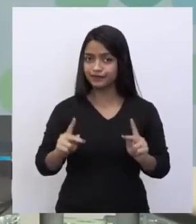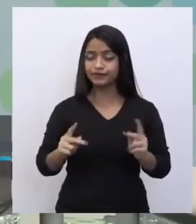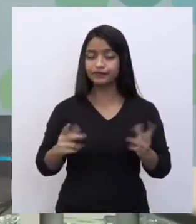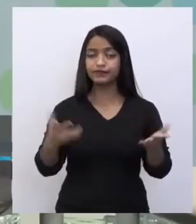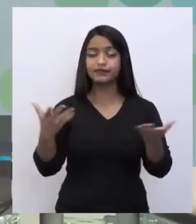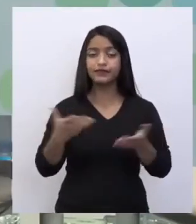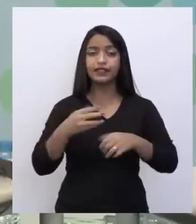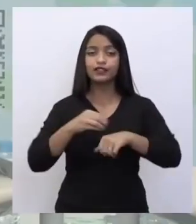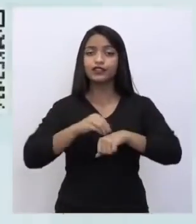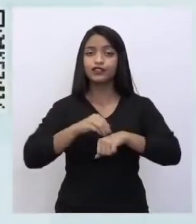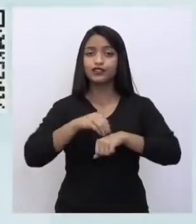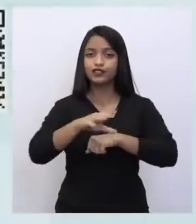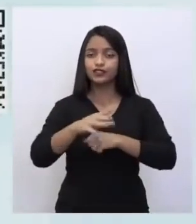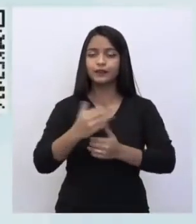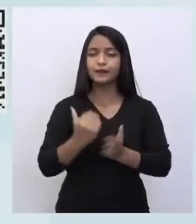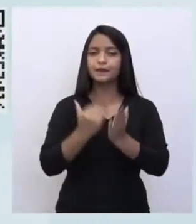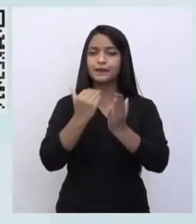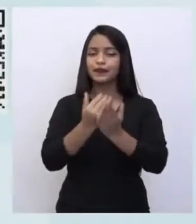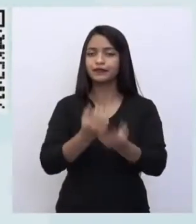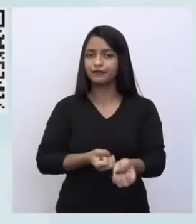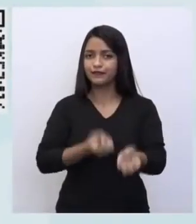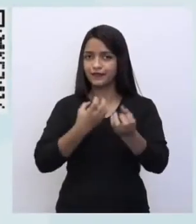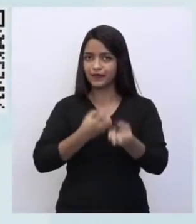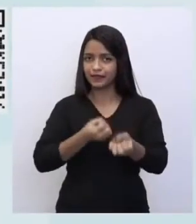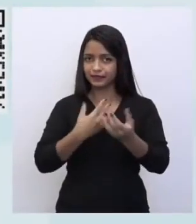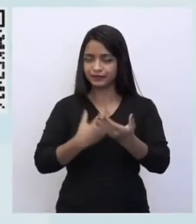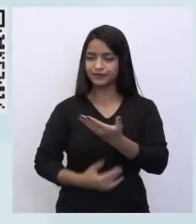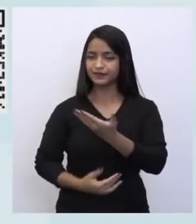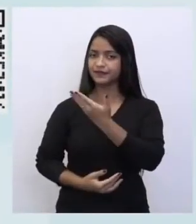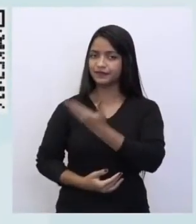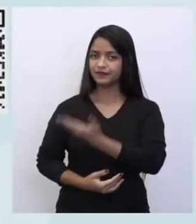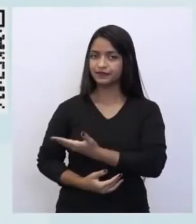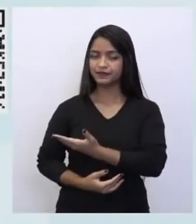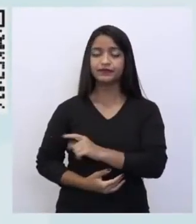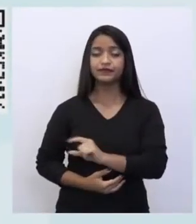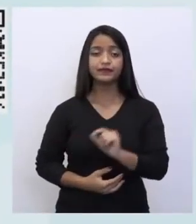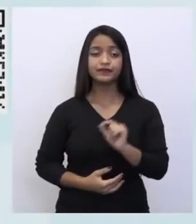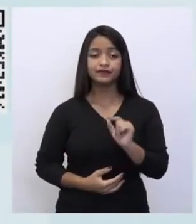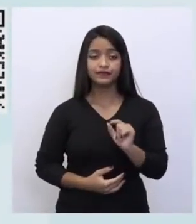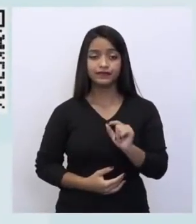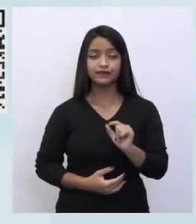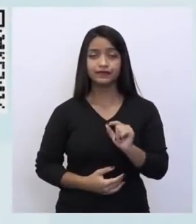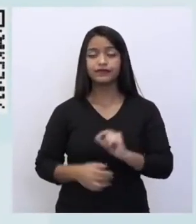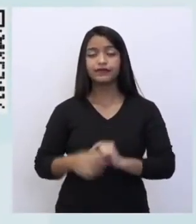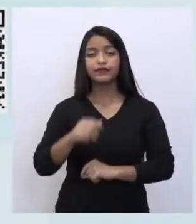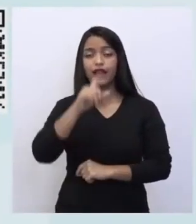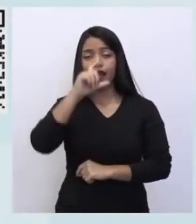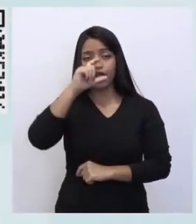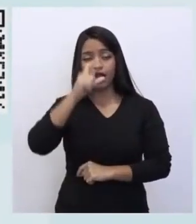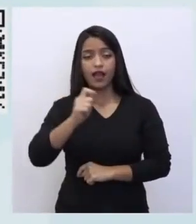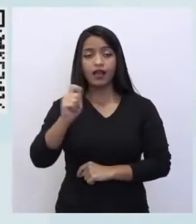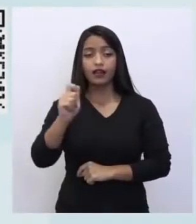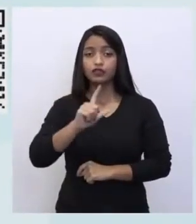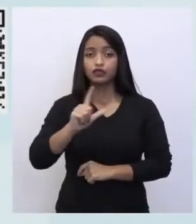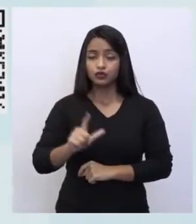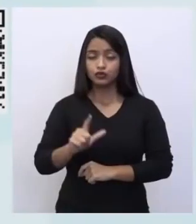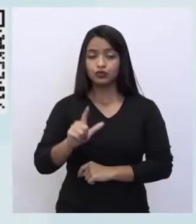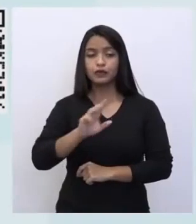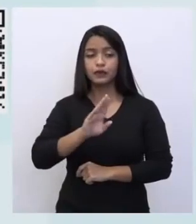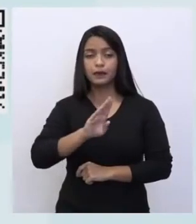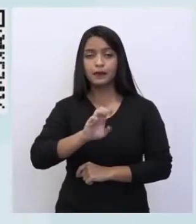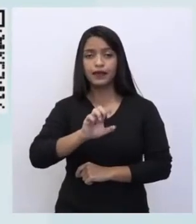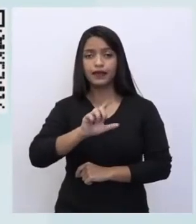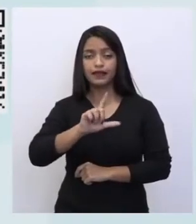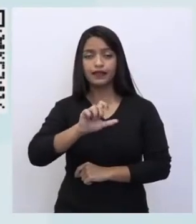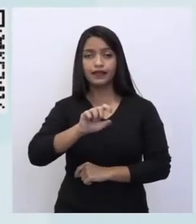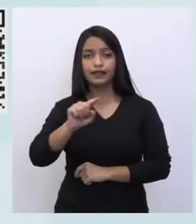de para saber mais. Então nós temos aí um arara azul beleza ameaçada, né? É